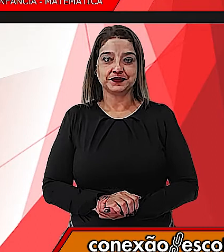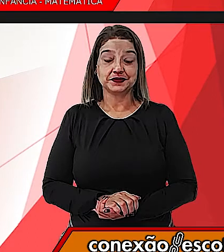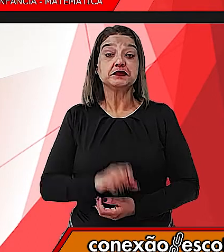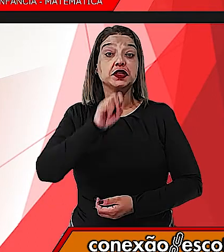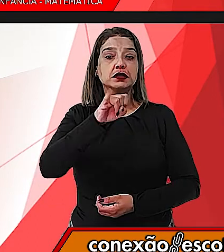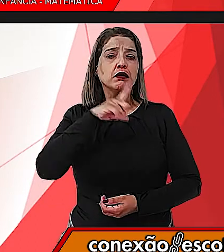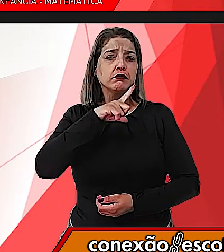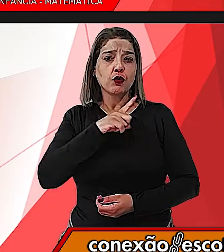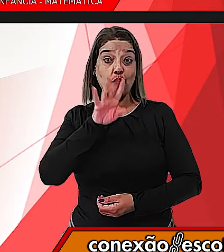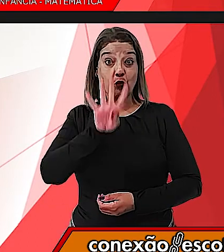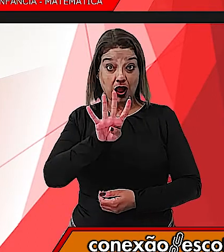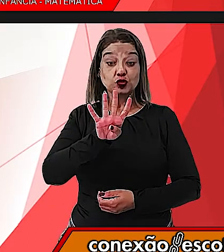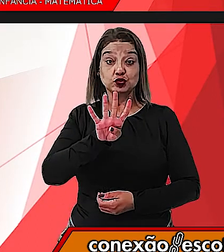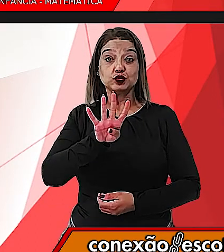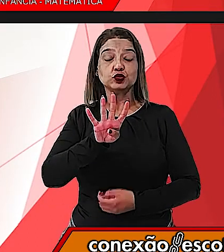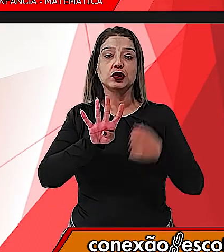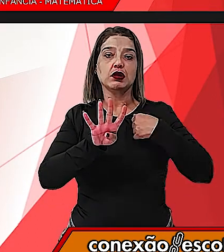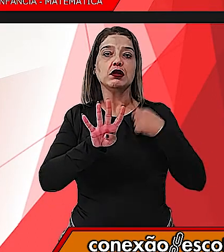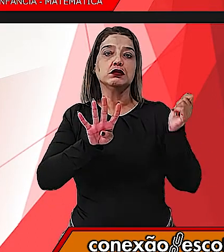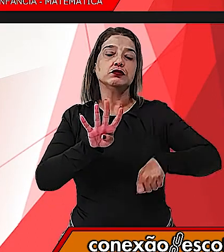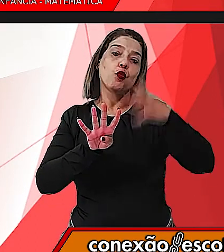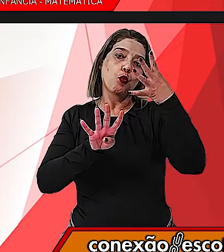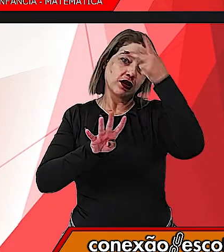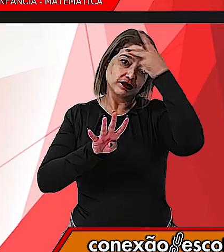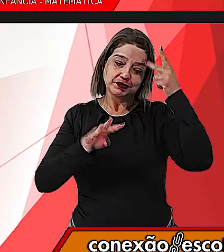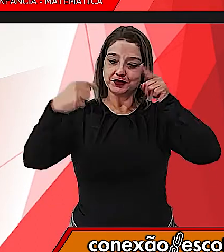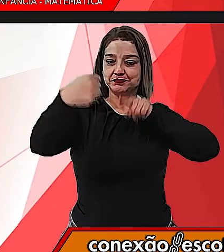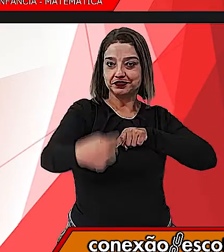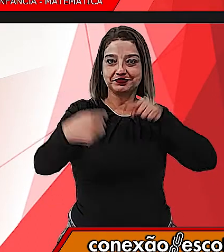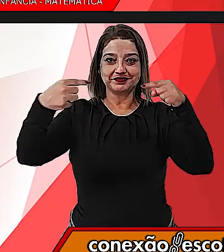temos 4 carrinhos, podemos ter 4 jogadores.